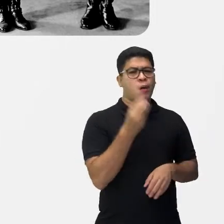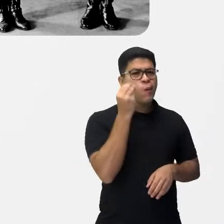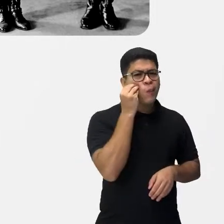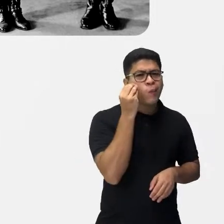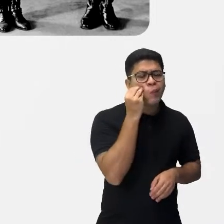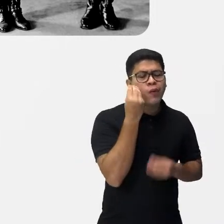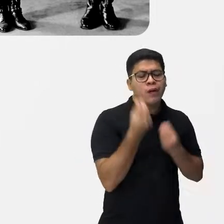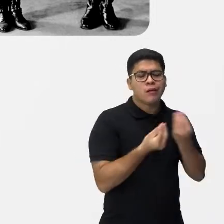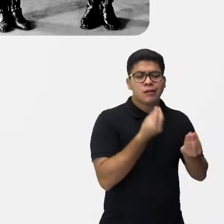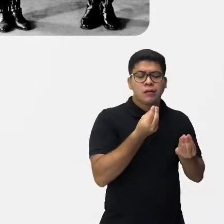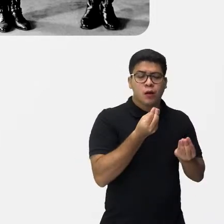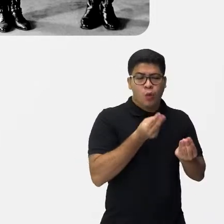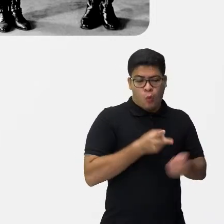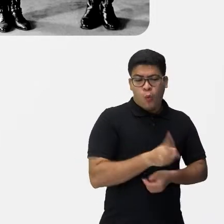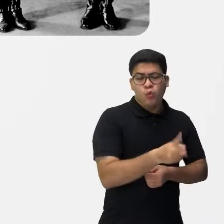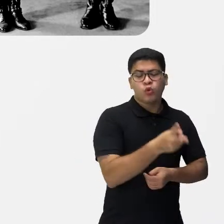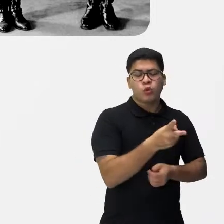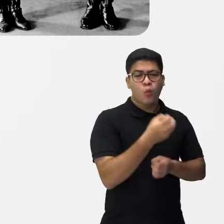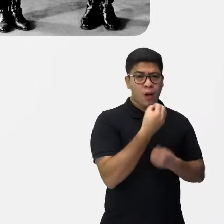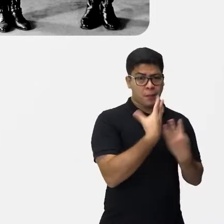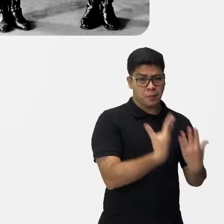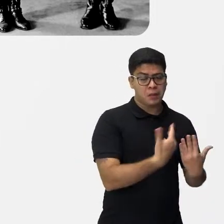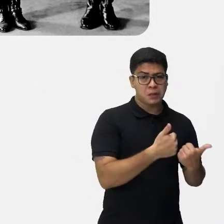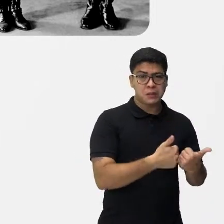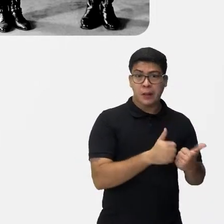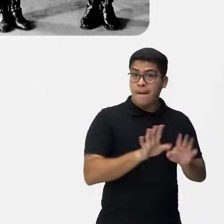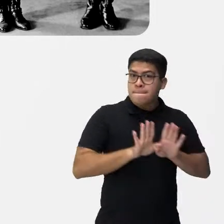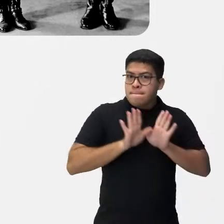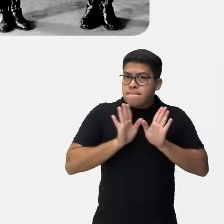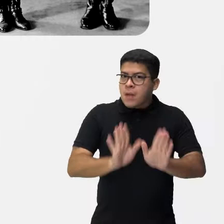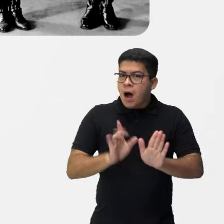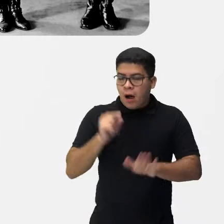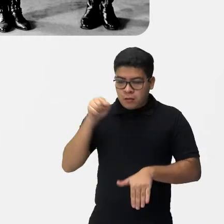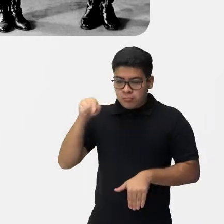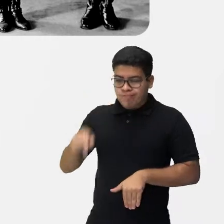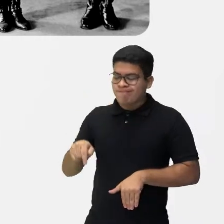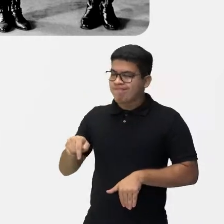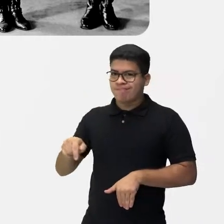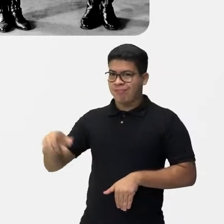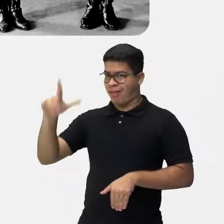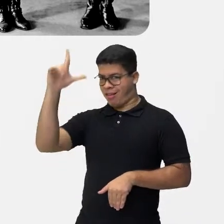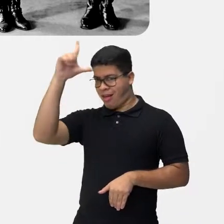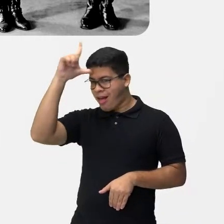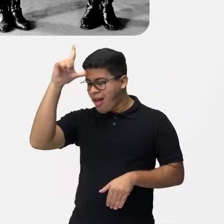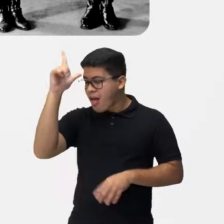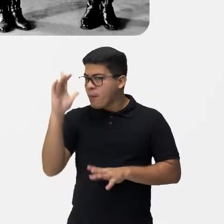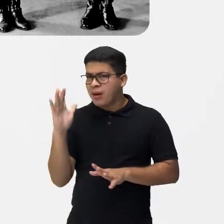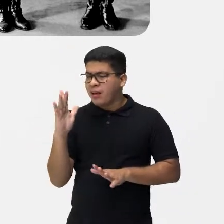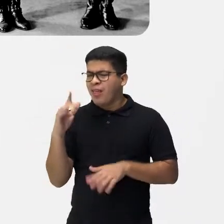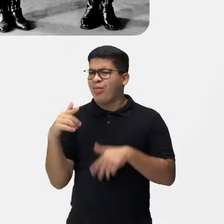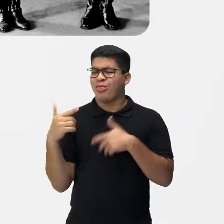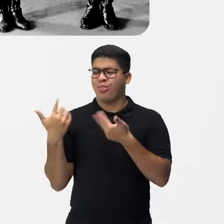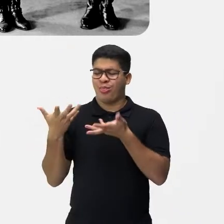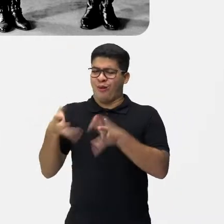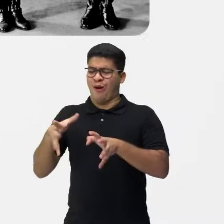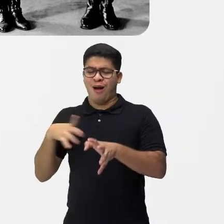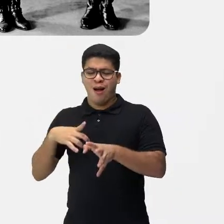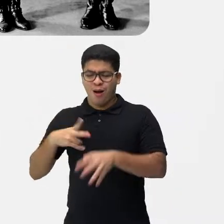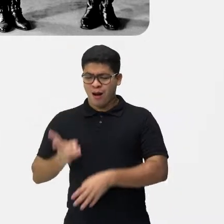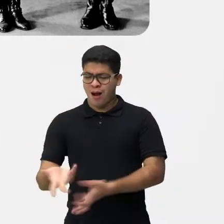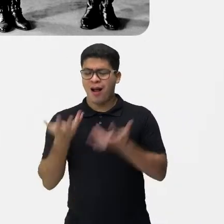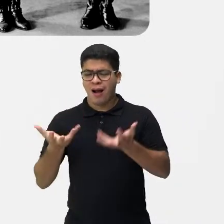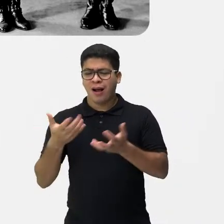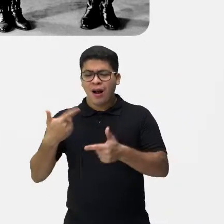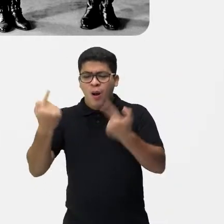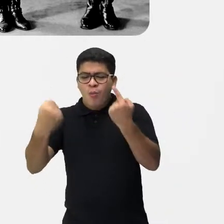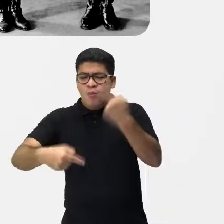os beneficiava. Isso, de certa forma, vai levar a um erro, porque a gente vai ver a ascensão dos regimes totalitaristas na Itália,